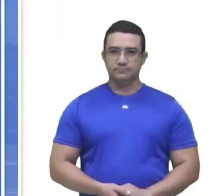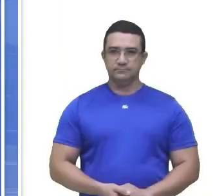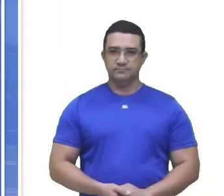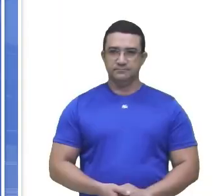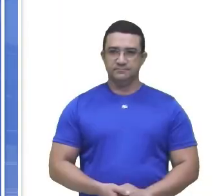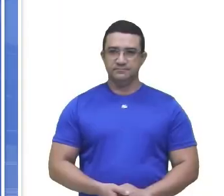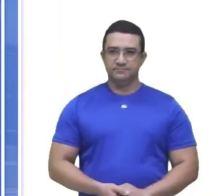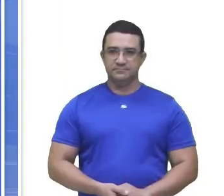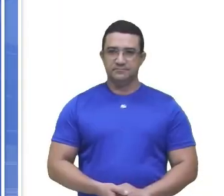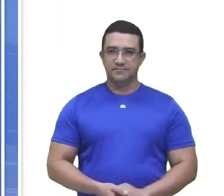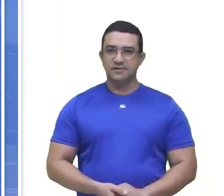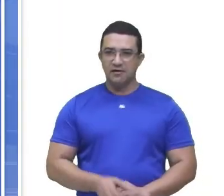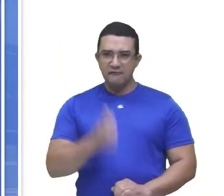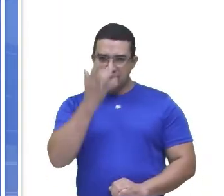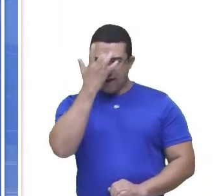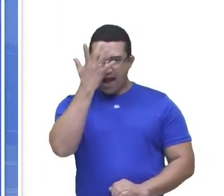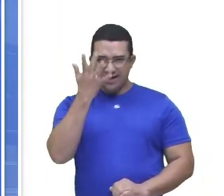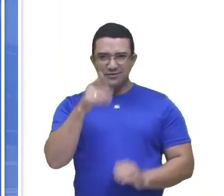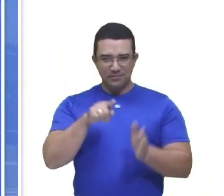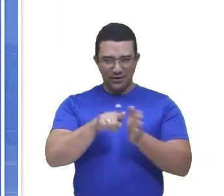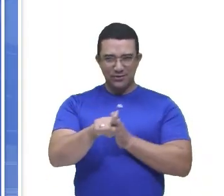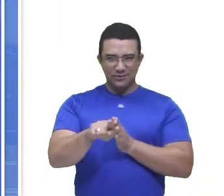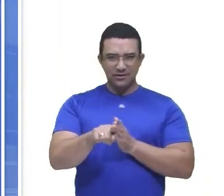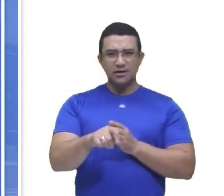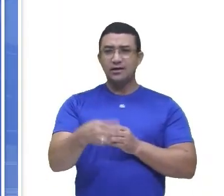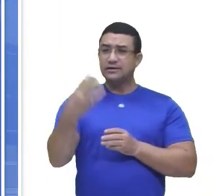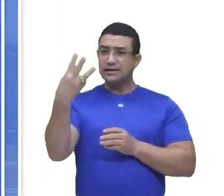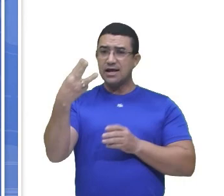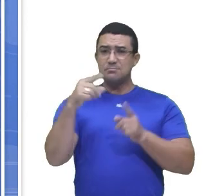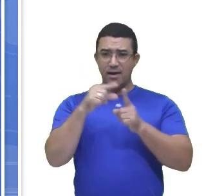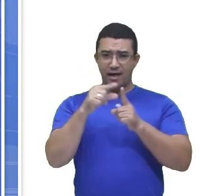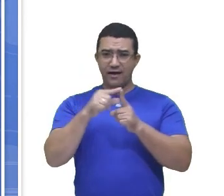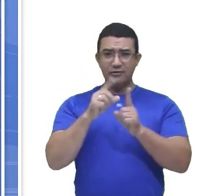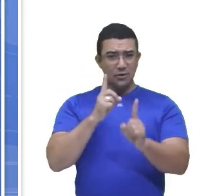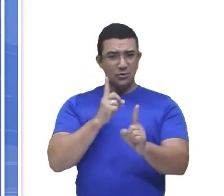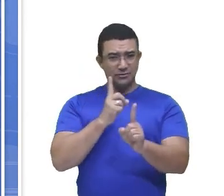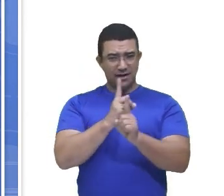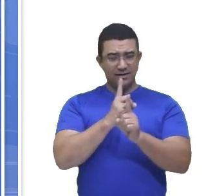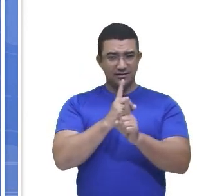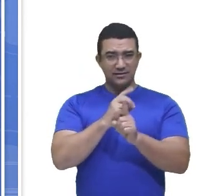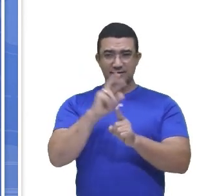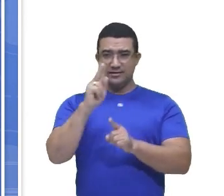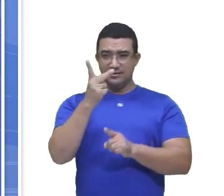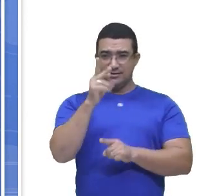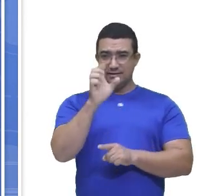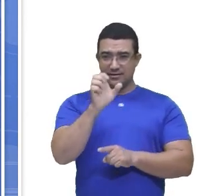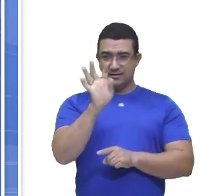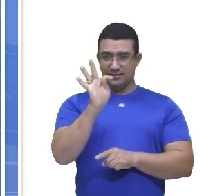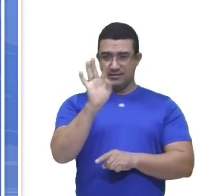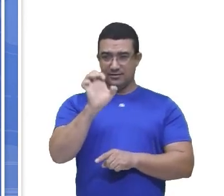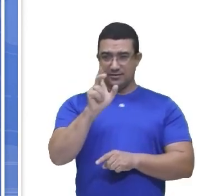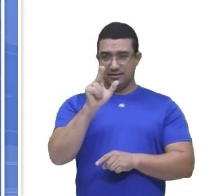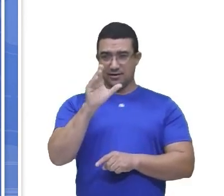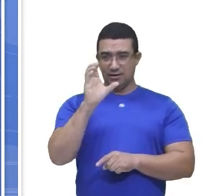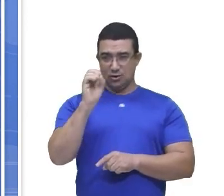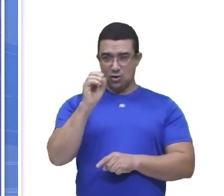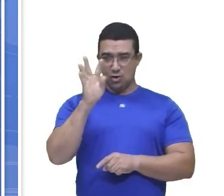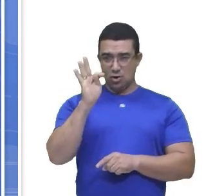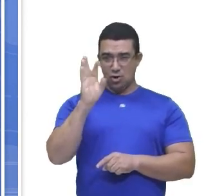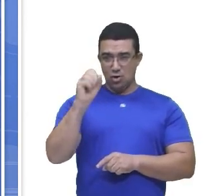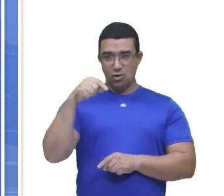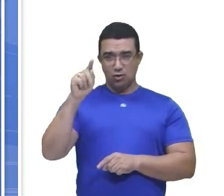E aí, foi fácil essa? 3 palavras, né? Alternativa com 3 palavras